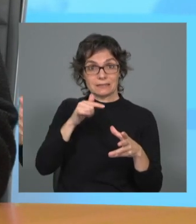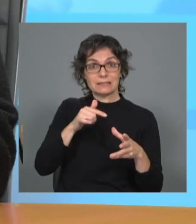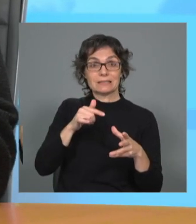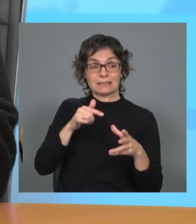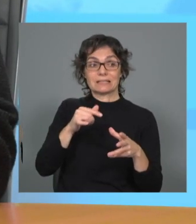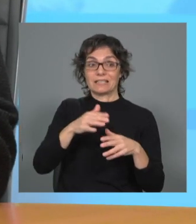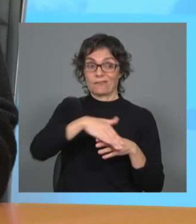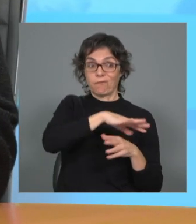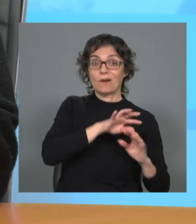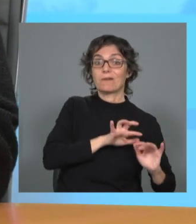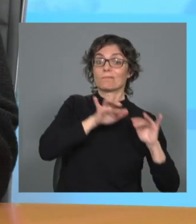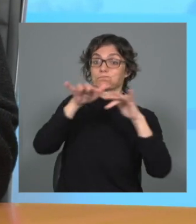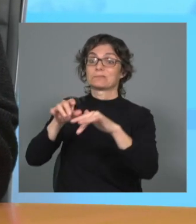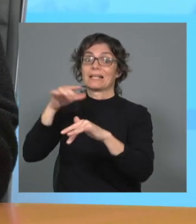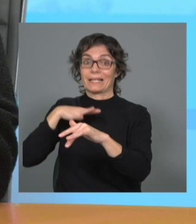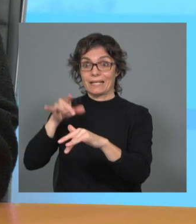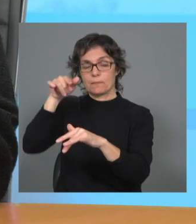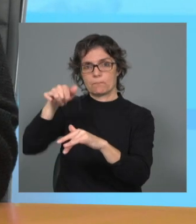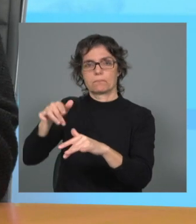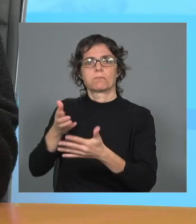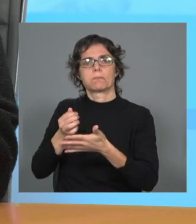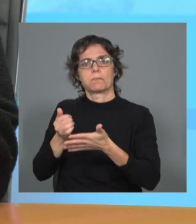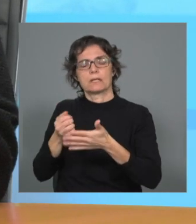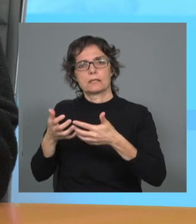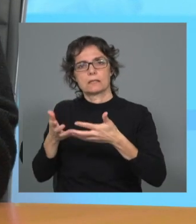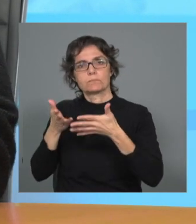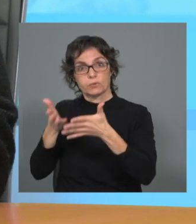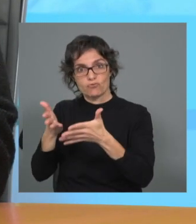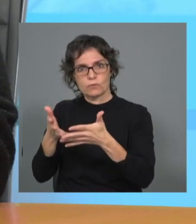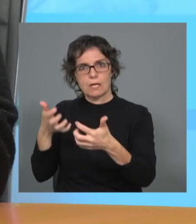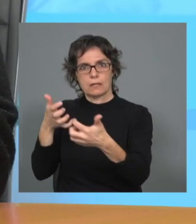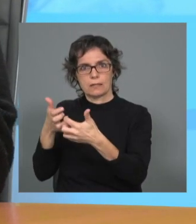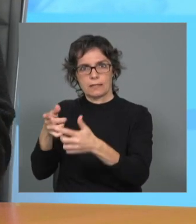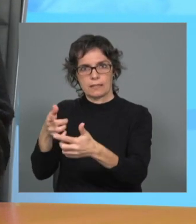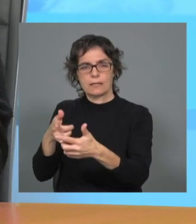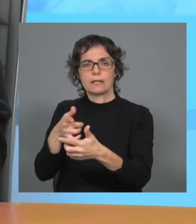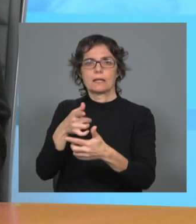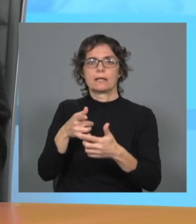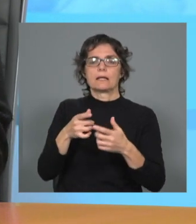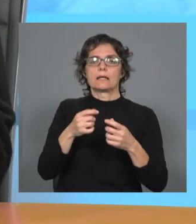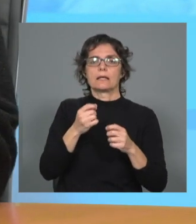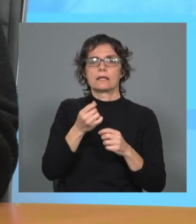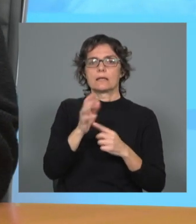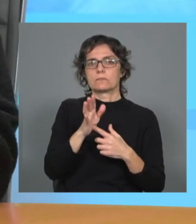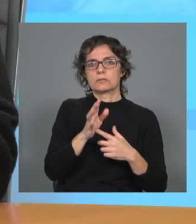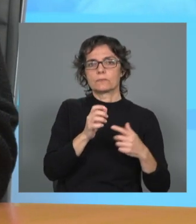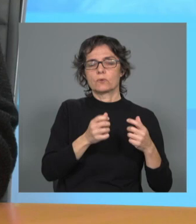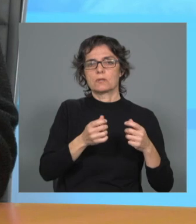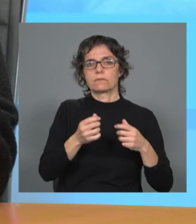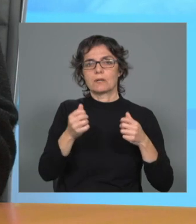para lutar e aproveitam, levam carrinhas cheias de coisas e as carrinhas trazem